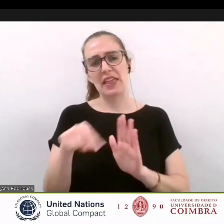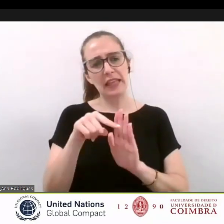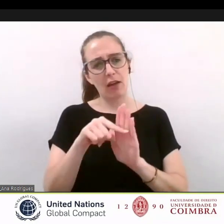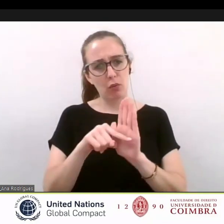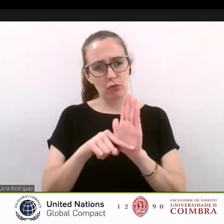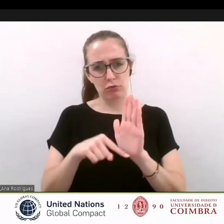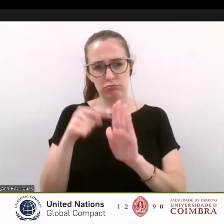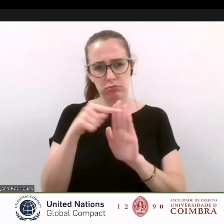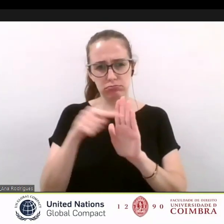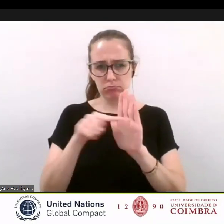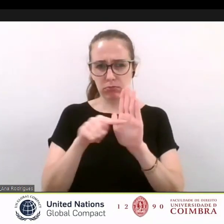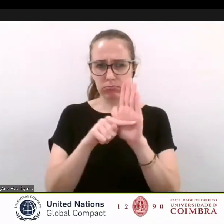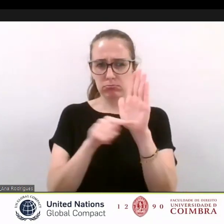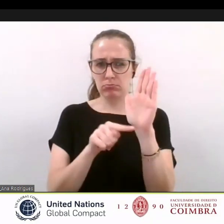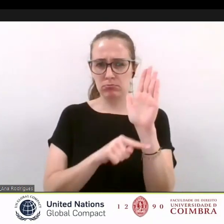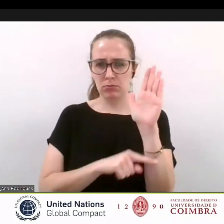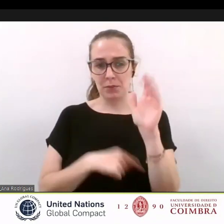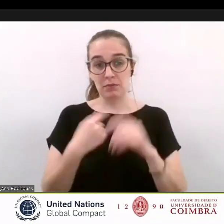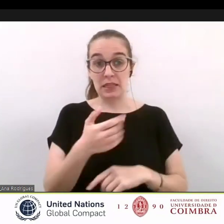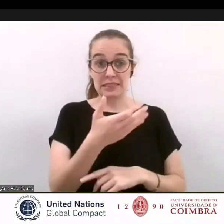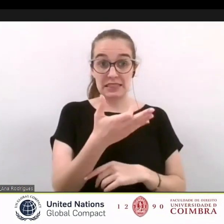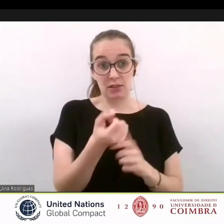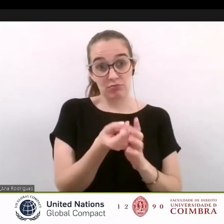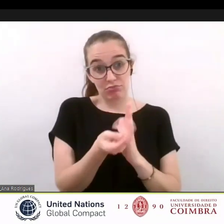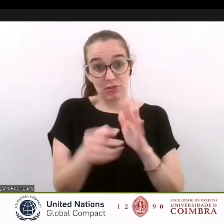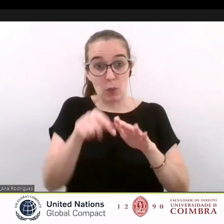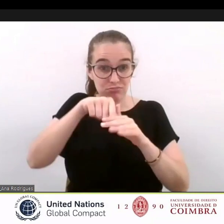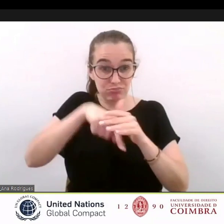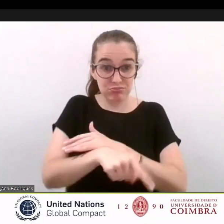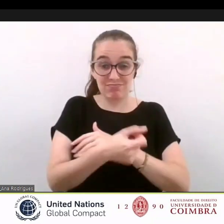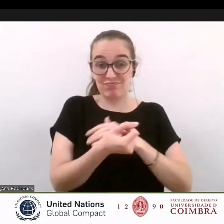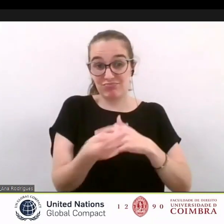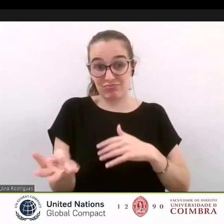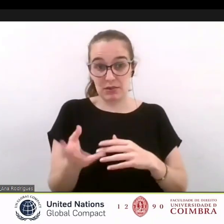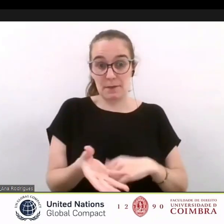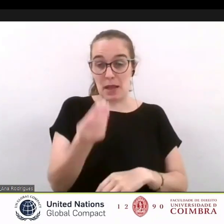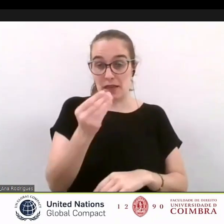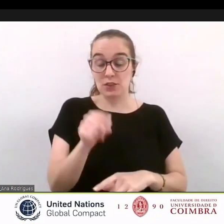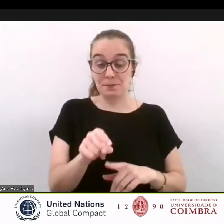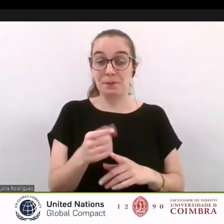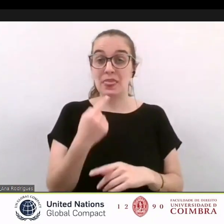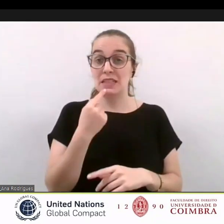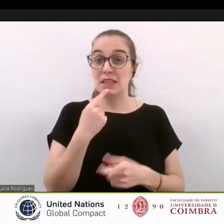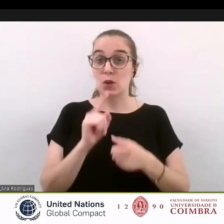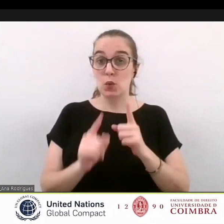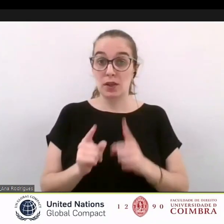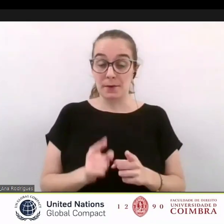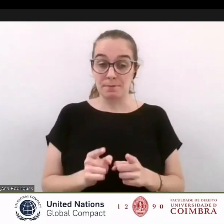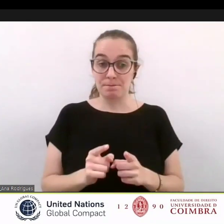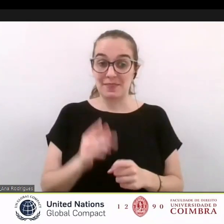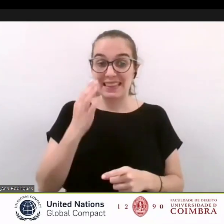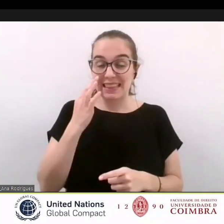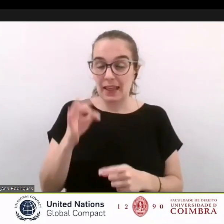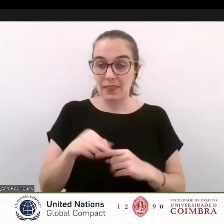se declinam os 17 Objetivos de Desenvolvimento Sustentável e aquilo que nós tentamos, de facto,